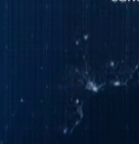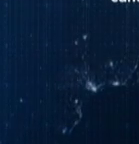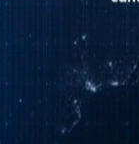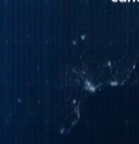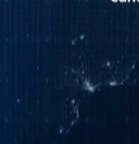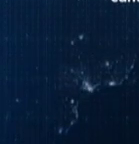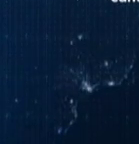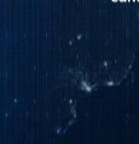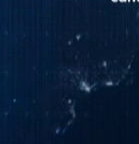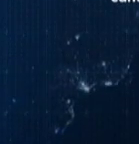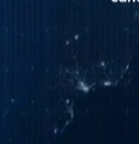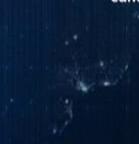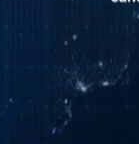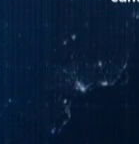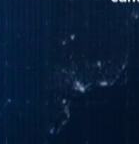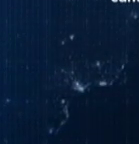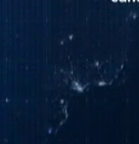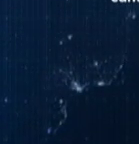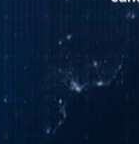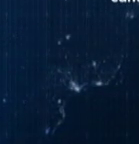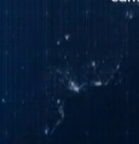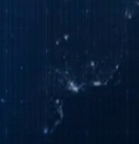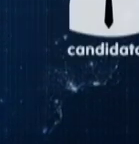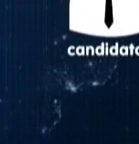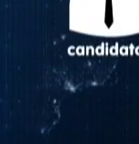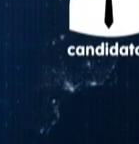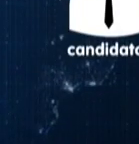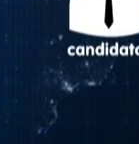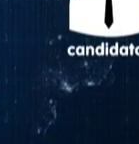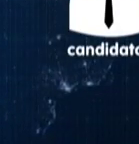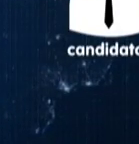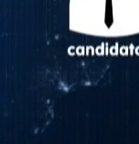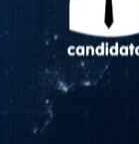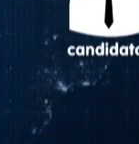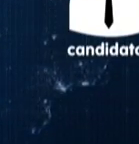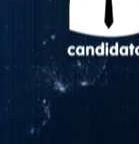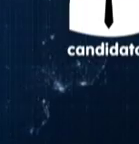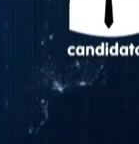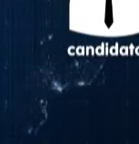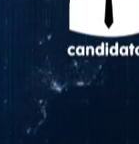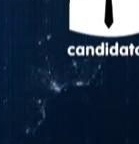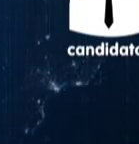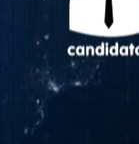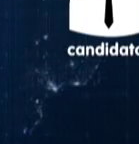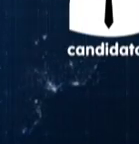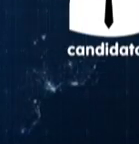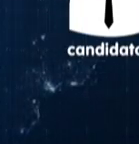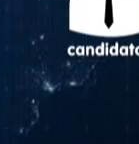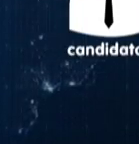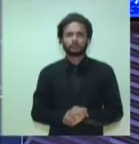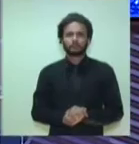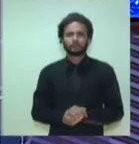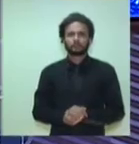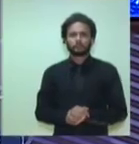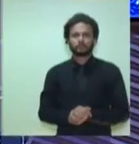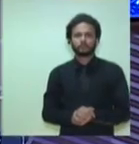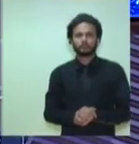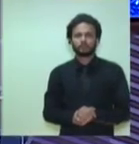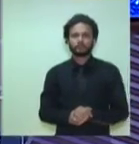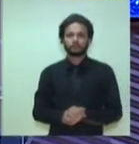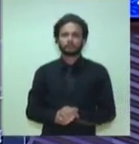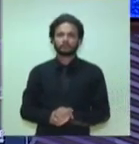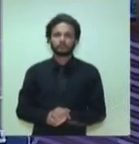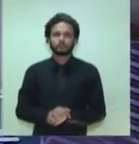resposta, um para a réplica e outro para a tréplica. A segunda pergunta de cada candidato será com tema livre.